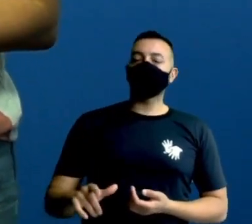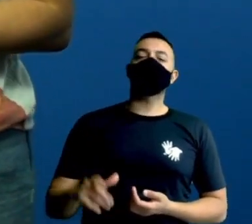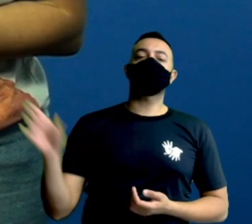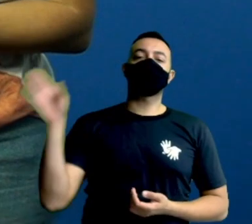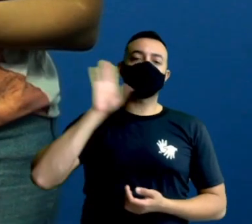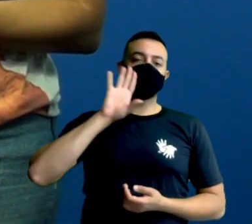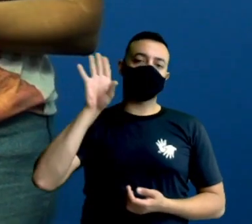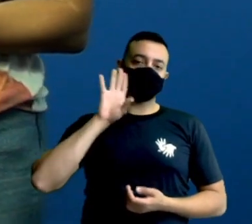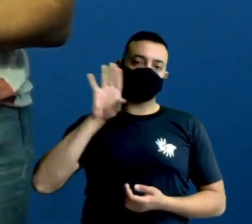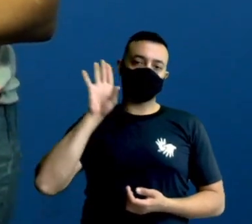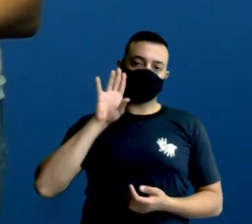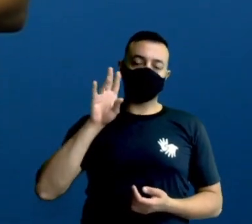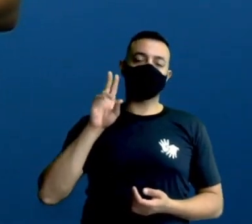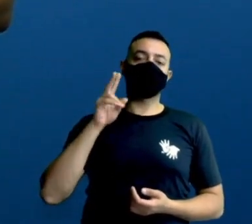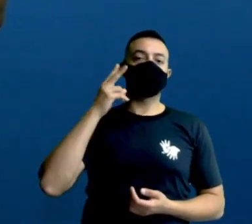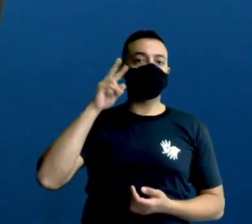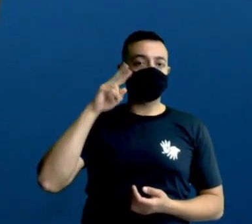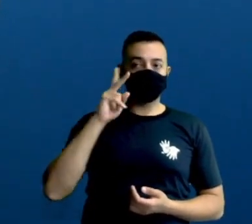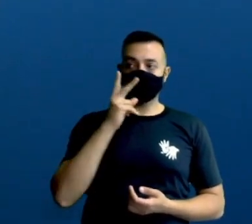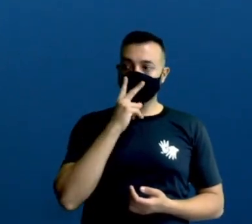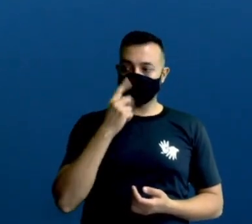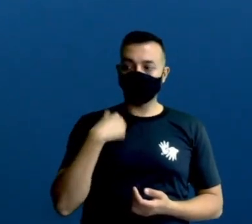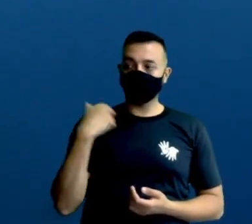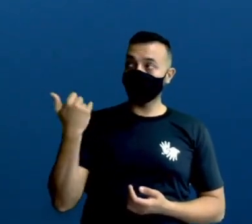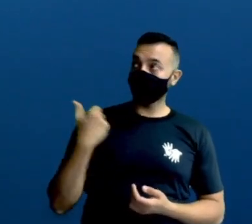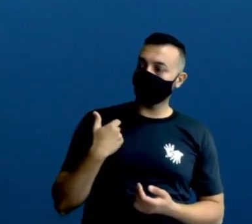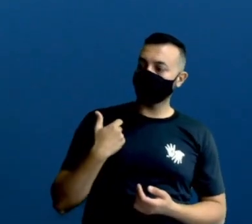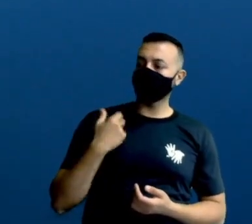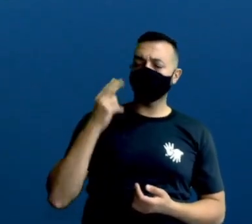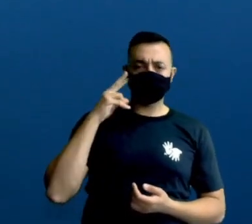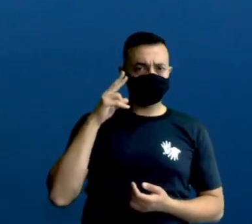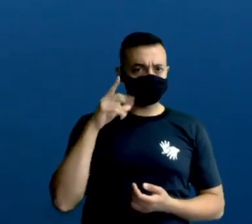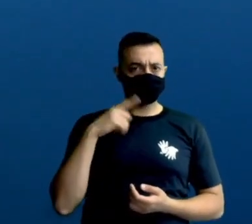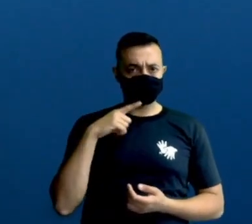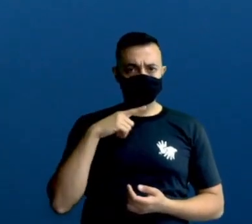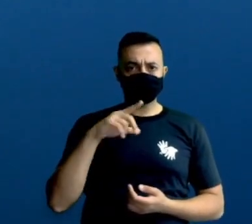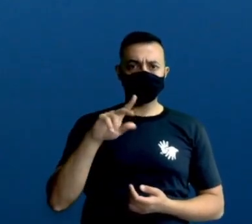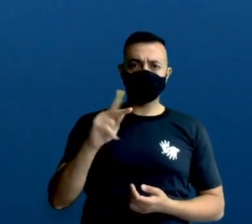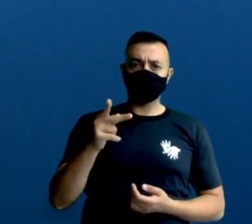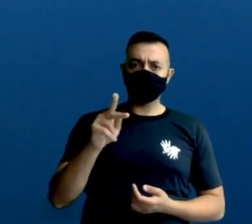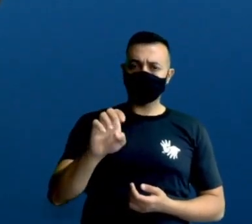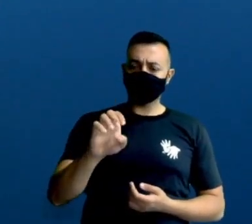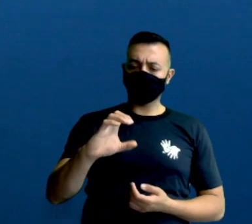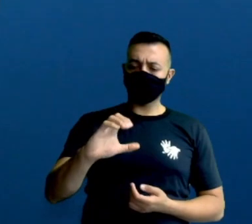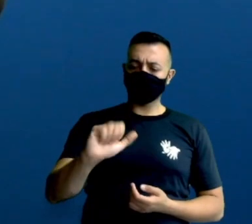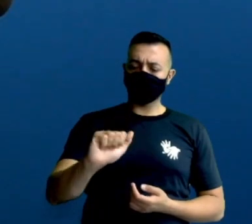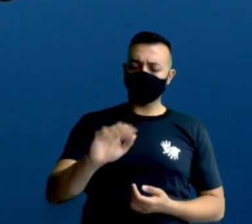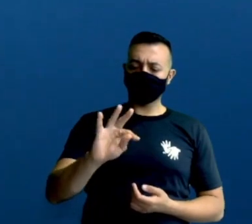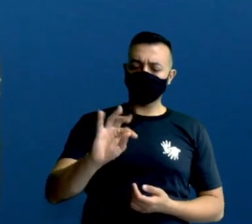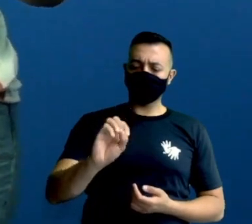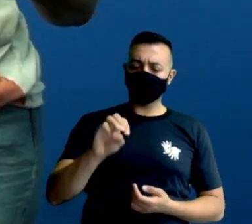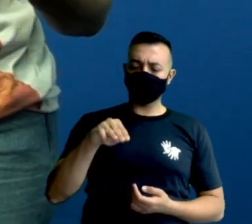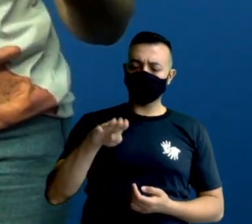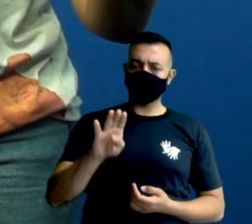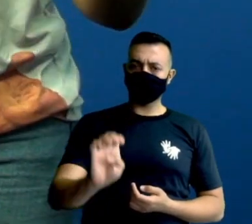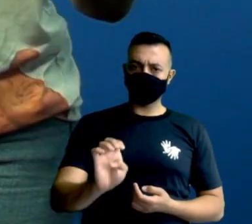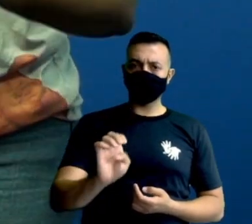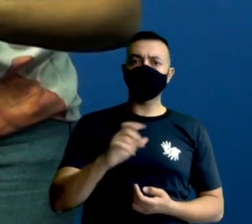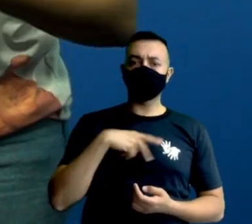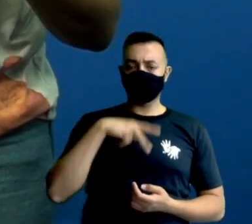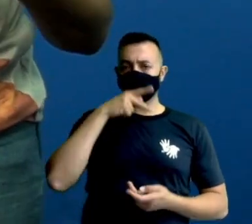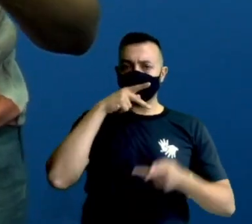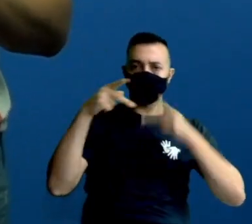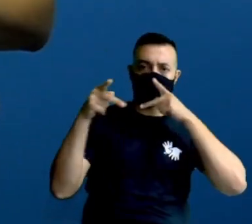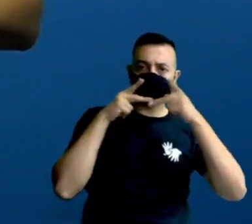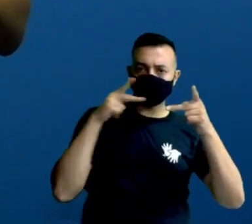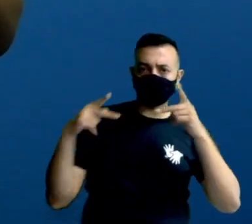muito legal da história de Vitória, que eu fiquei sabendo, é que lembra que teve aquela hecatombe do Rosário que a gente falou, que tinha os partidos que